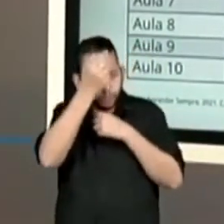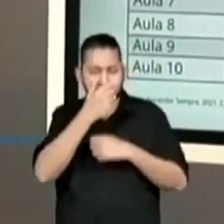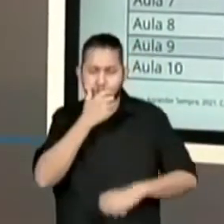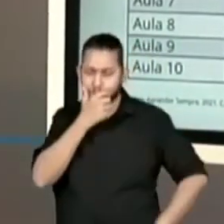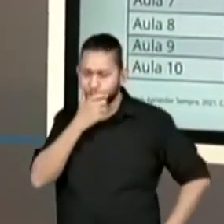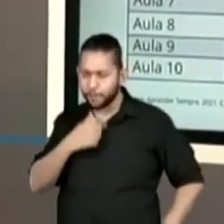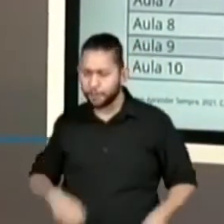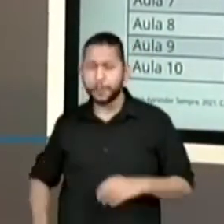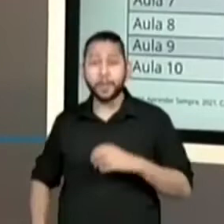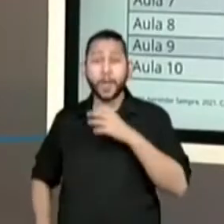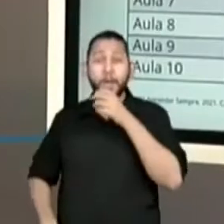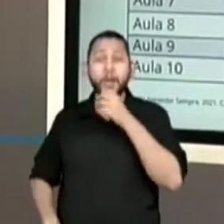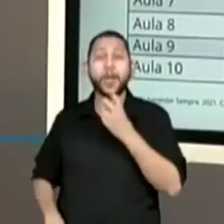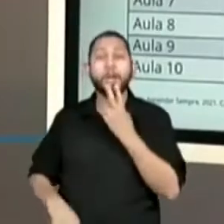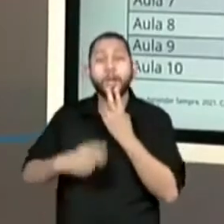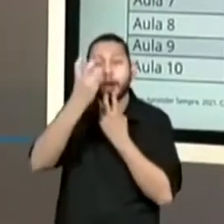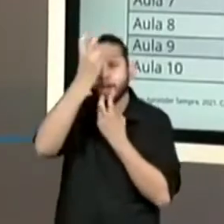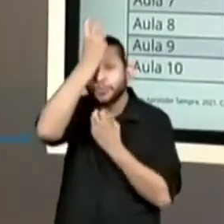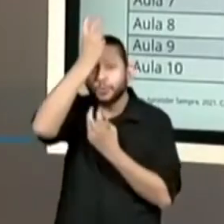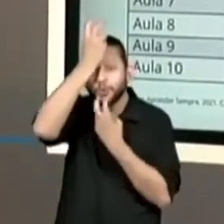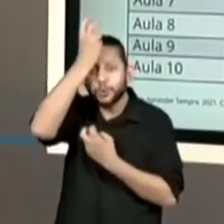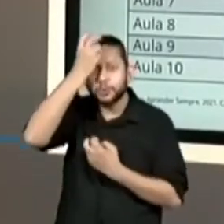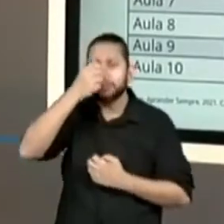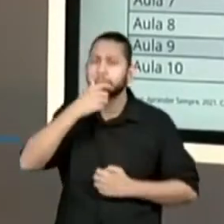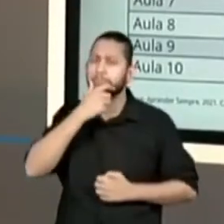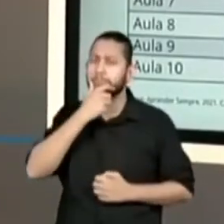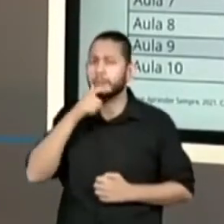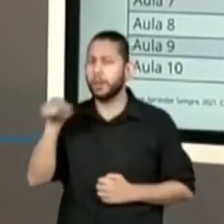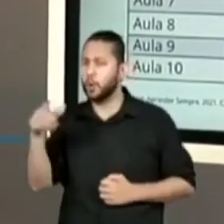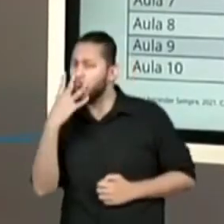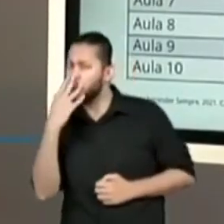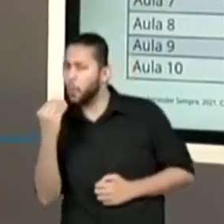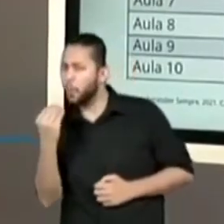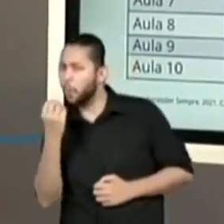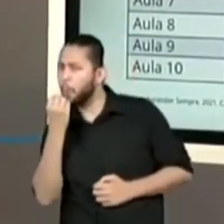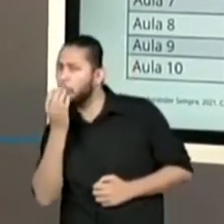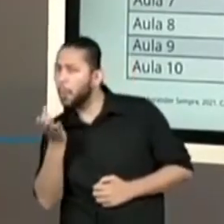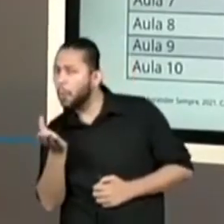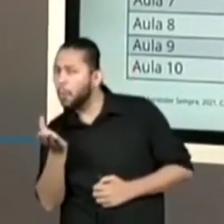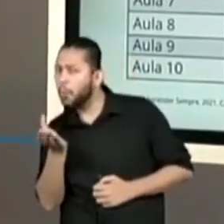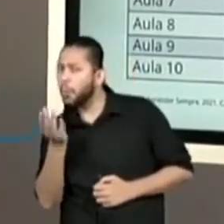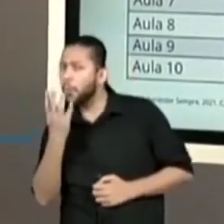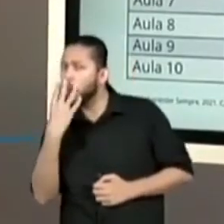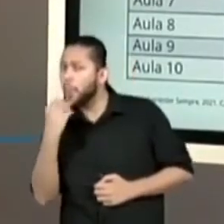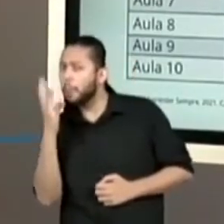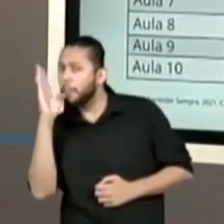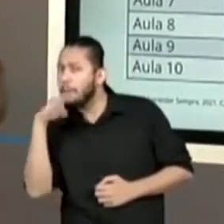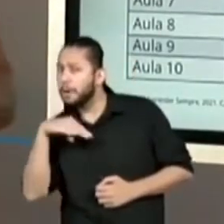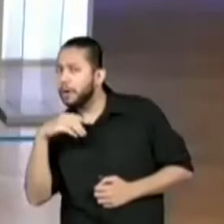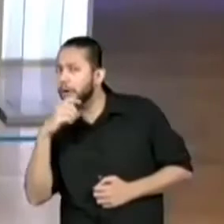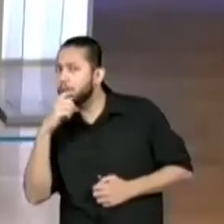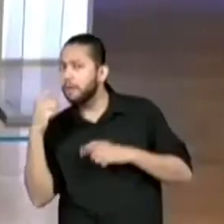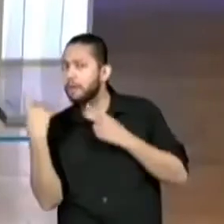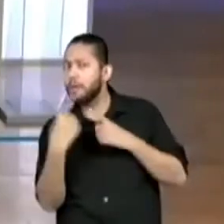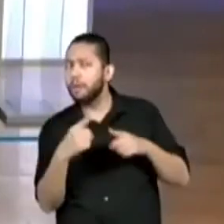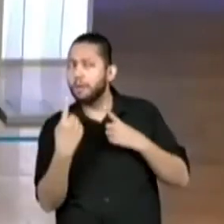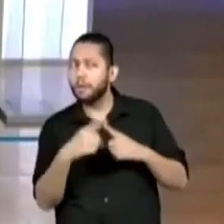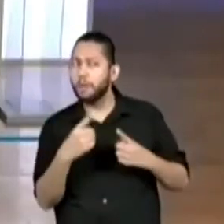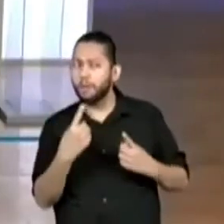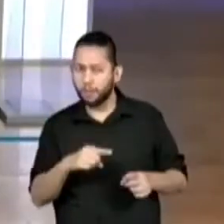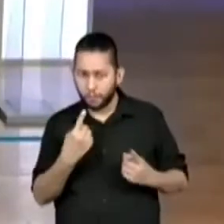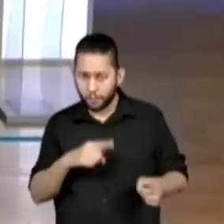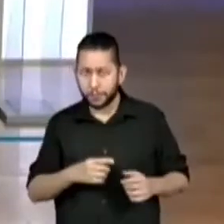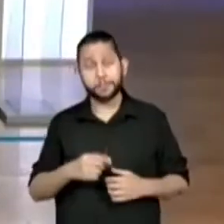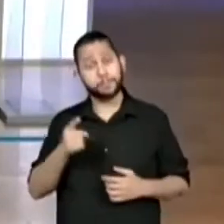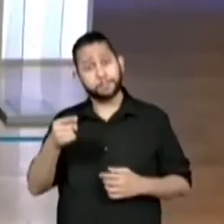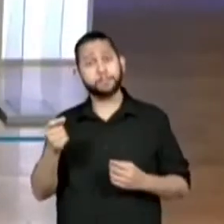esperamos que aconteça nessa história? Será que o lobo vai ser bom? Será que o lobo vai ser mau? Coloca aí pra mim. Pensando,